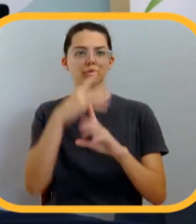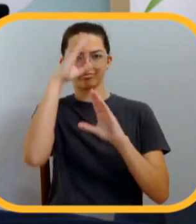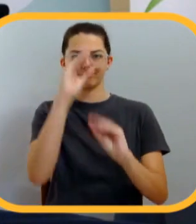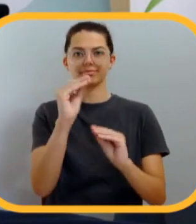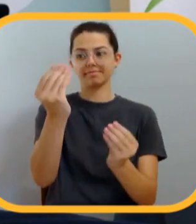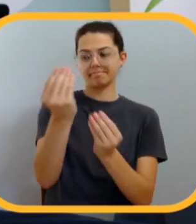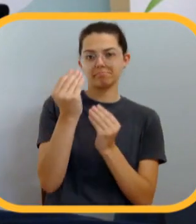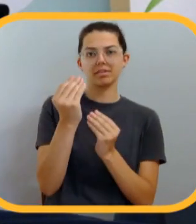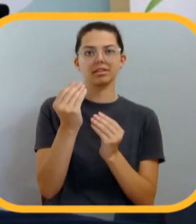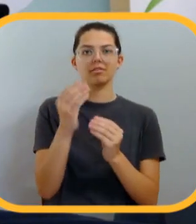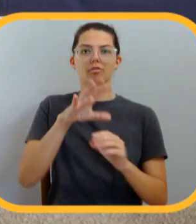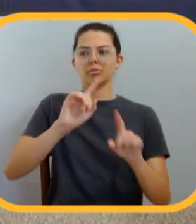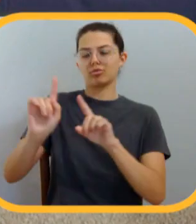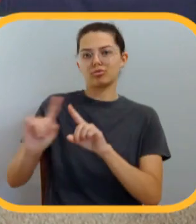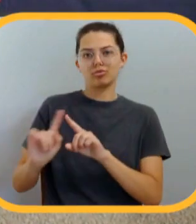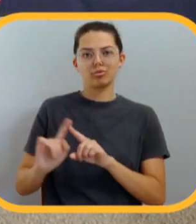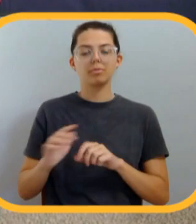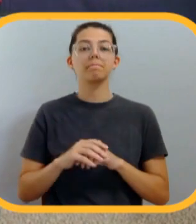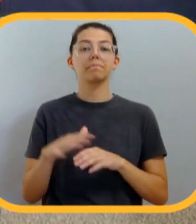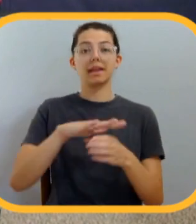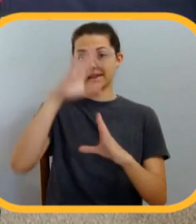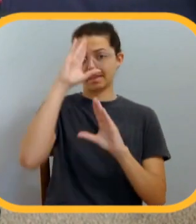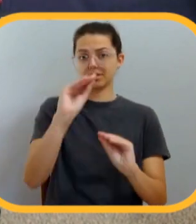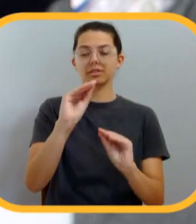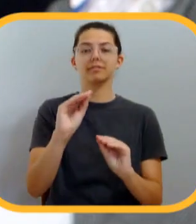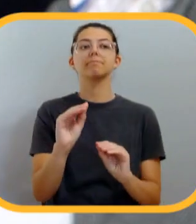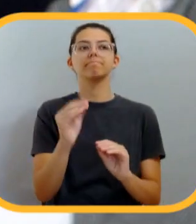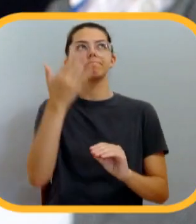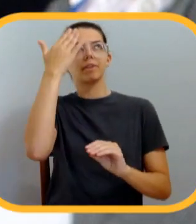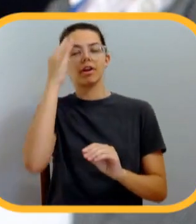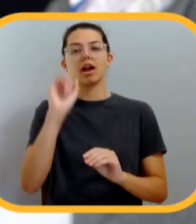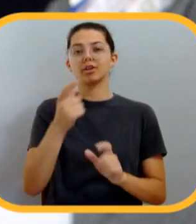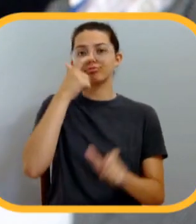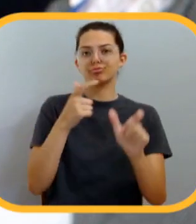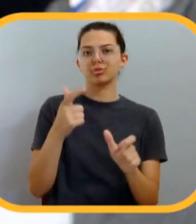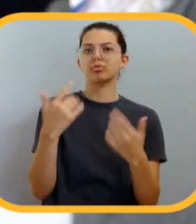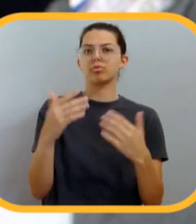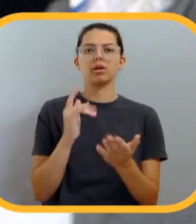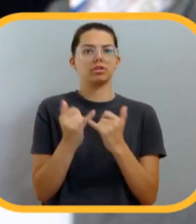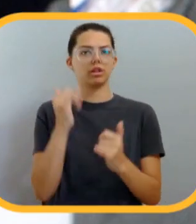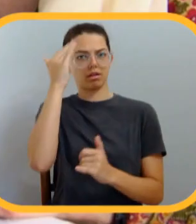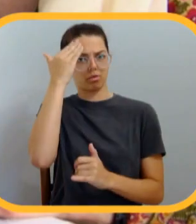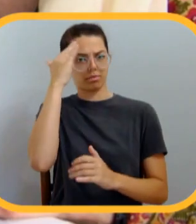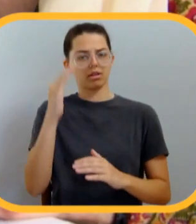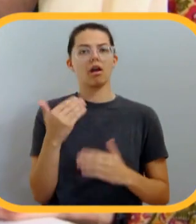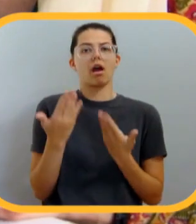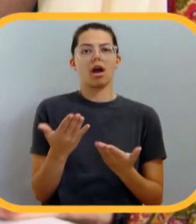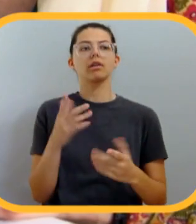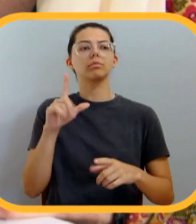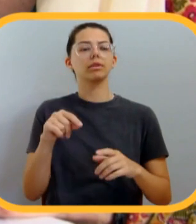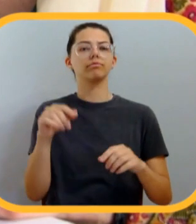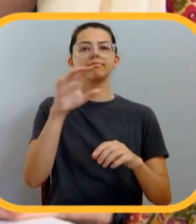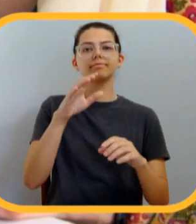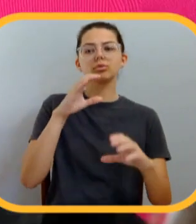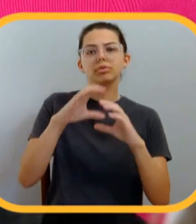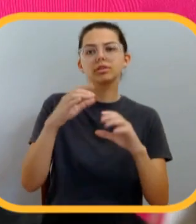e aprender aos níveis local e global. Do setor da educação, esperam cidadãos digitalmente competentes e capazes de usar